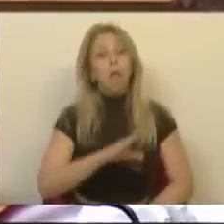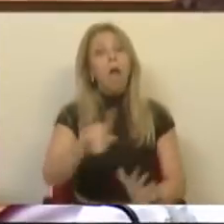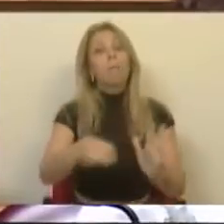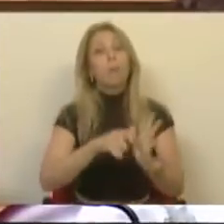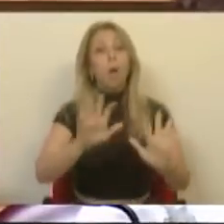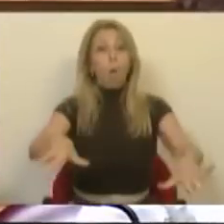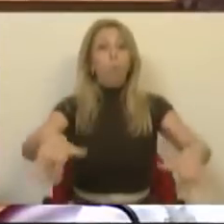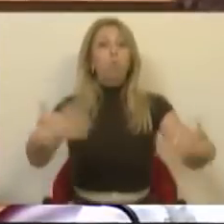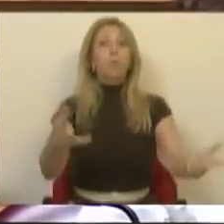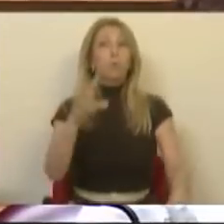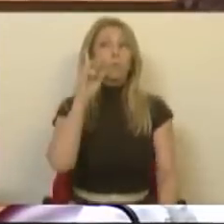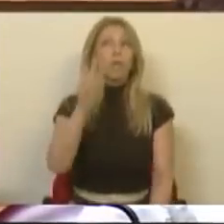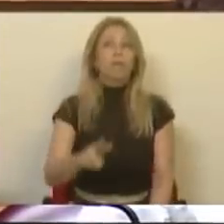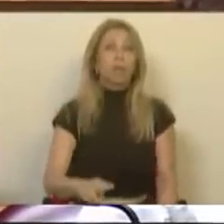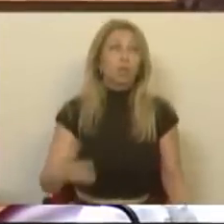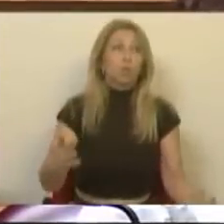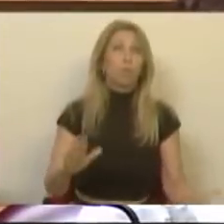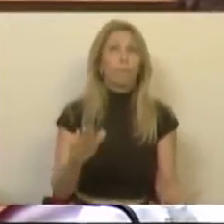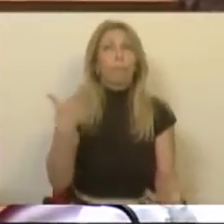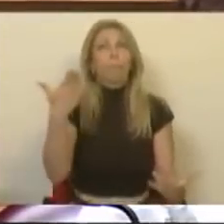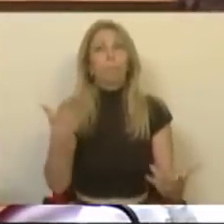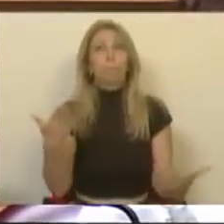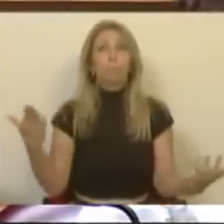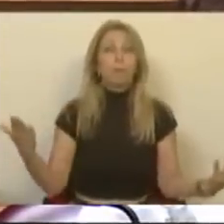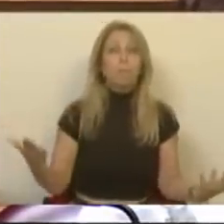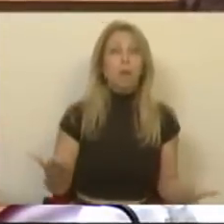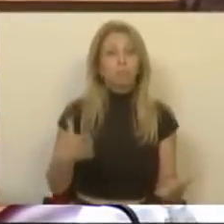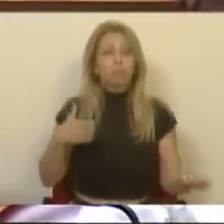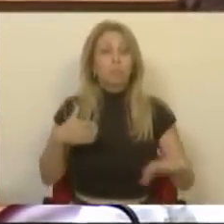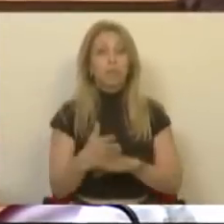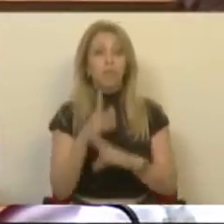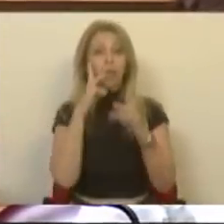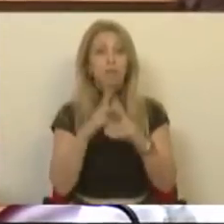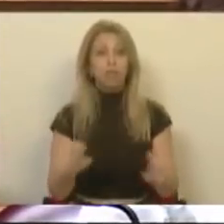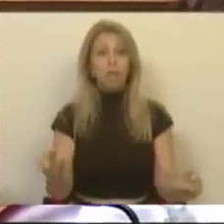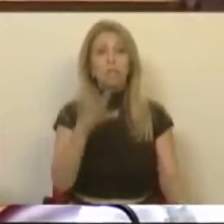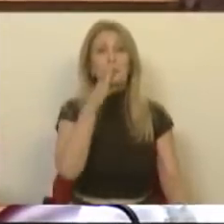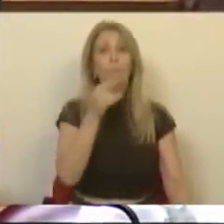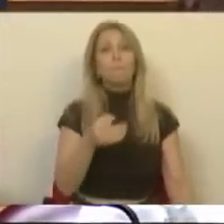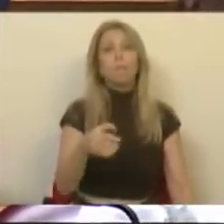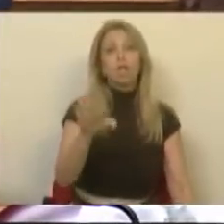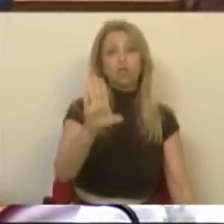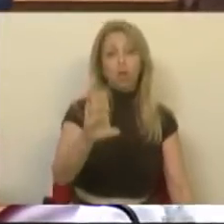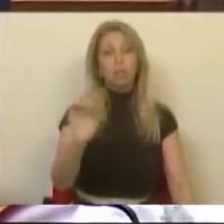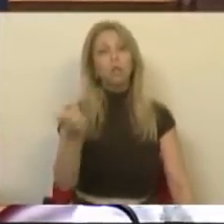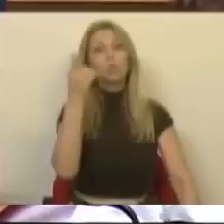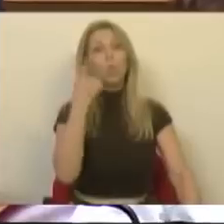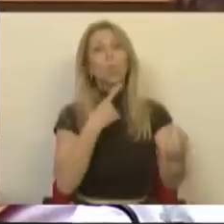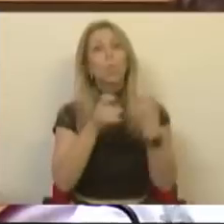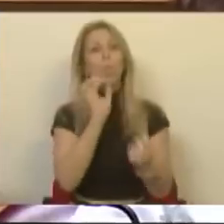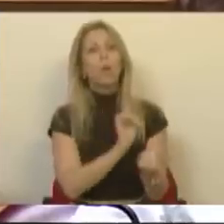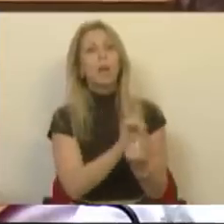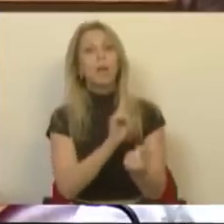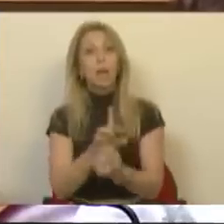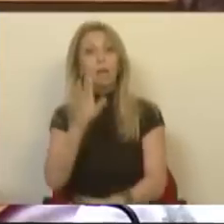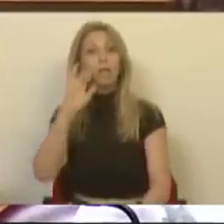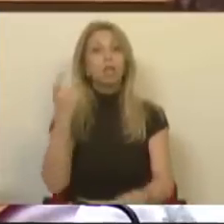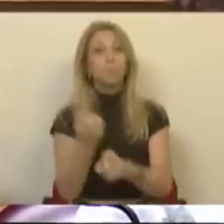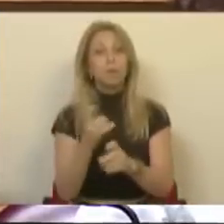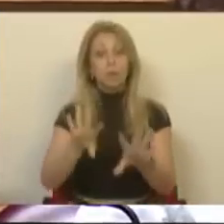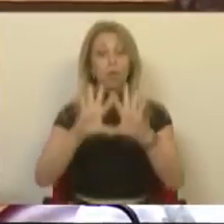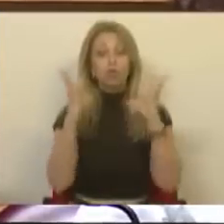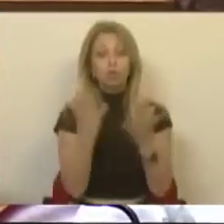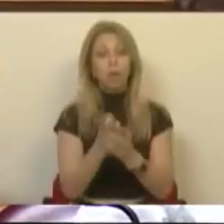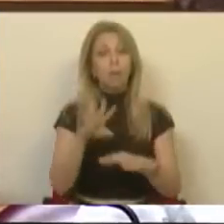poderiam ter sido encaradas num primeiro momento através de uma investigação da polícia judiciária e não de um inquérito da inspeção geral da administração